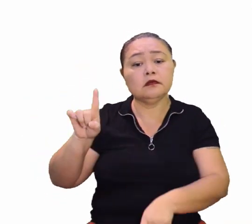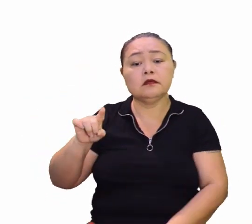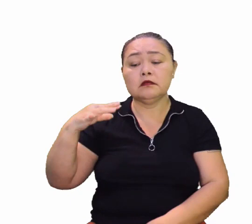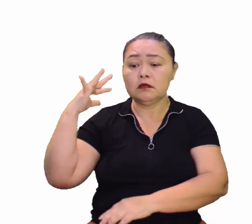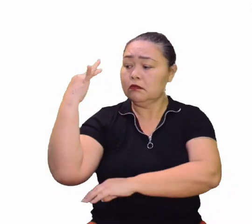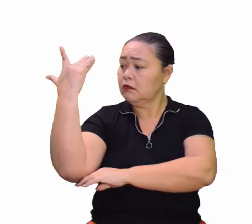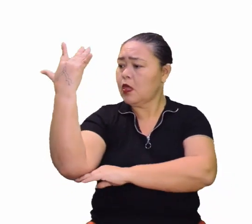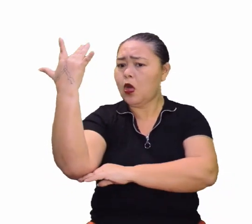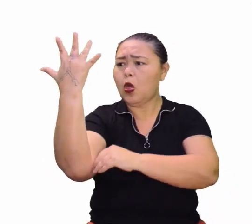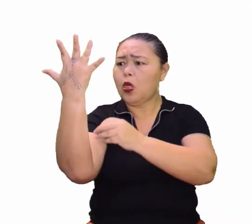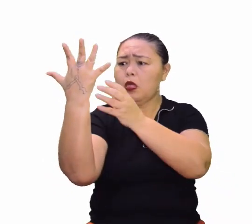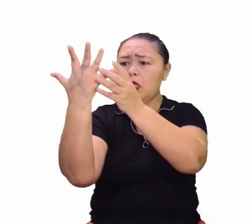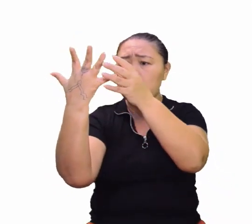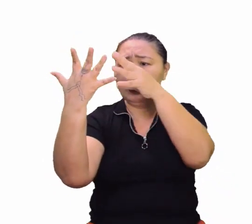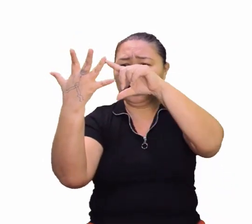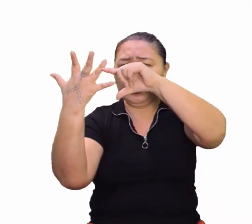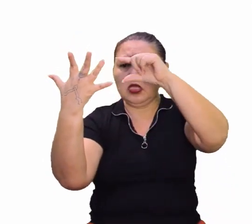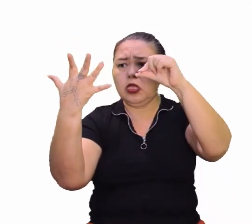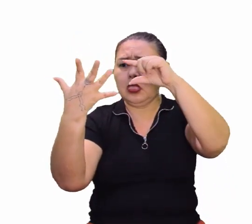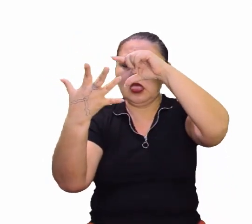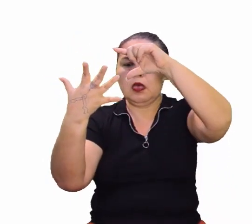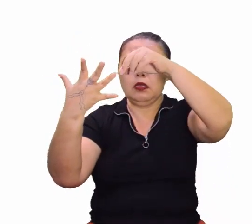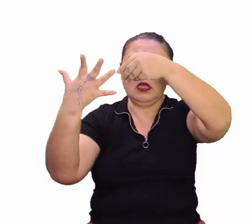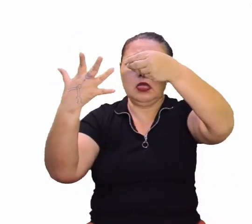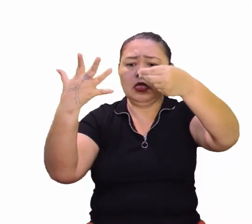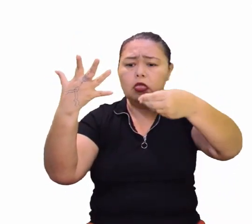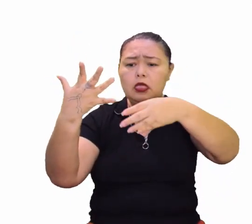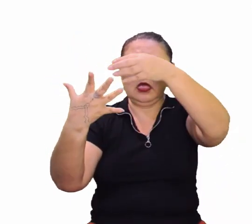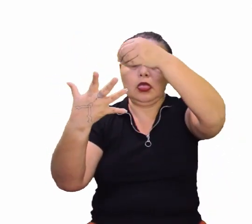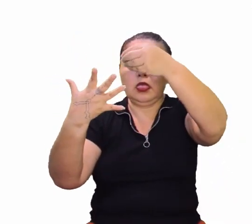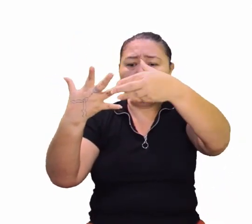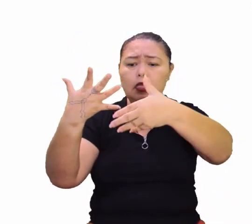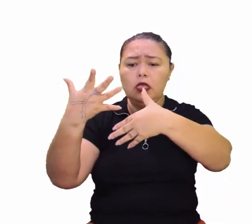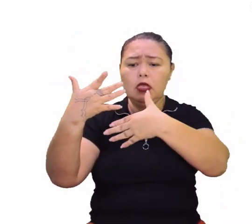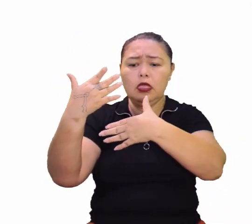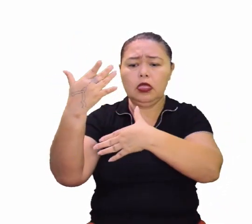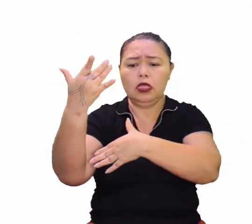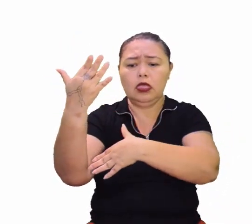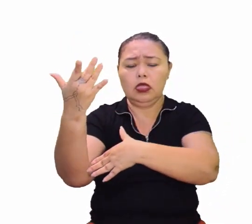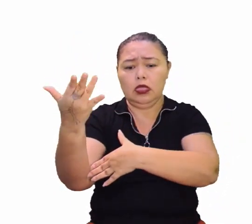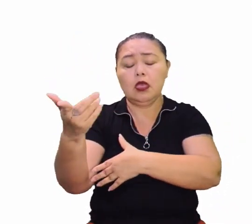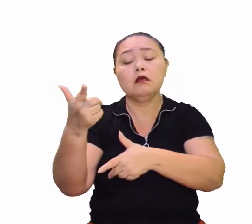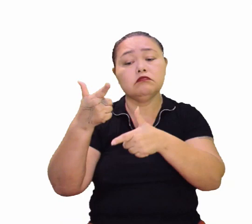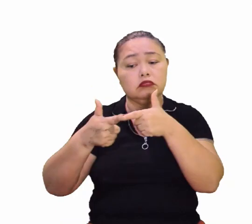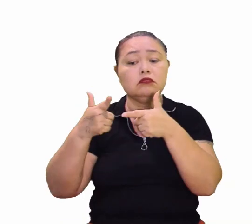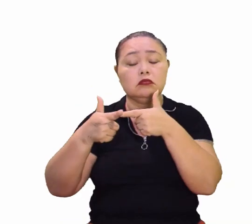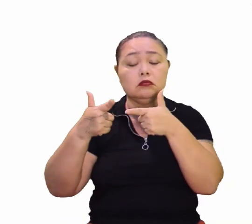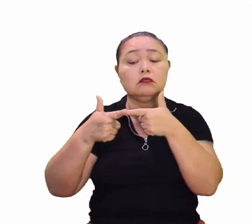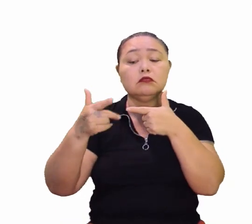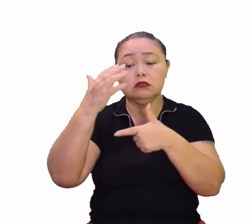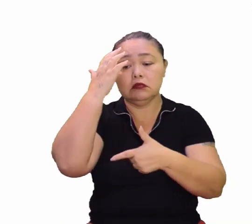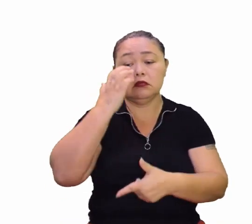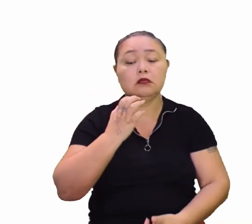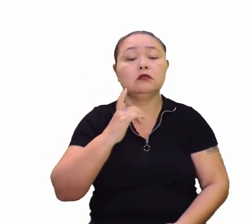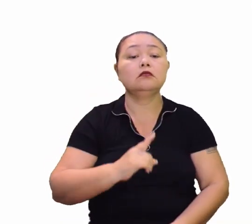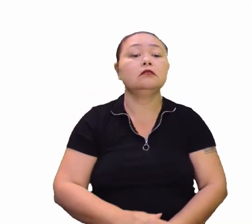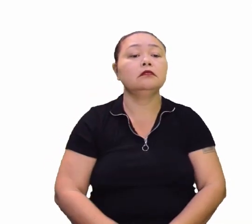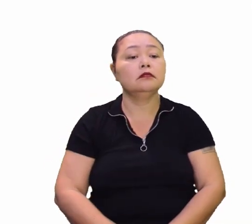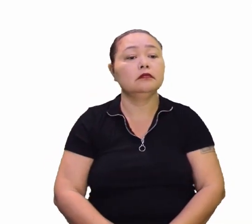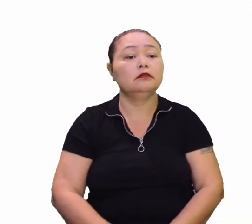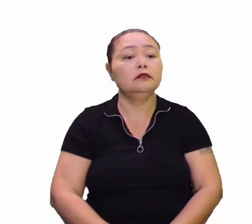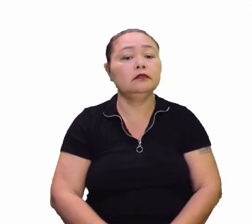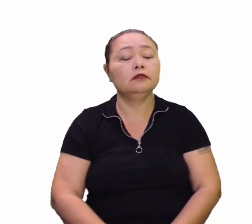são árvores que perdem as folhas e vão morrendo aos poucos. É um problema grave, né, Rogério? Isso